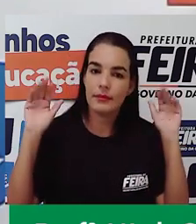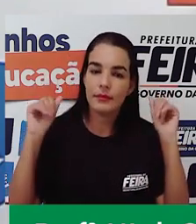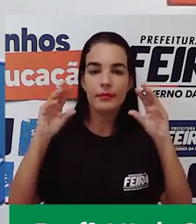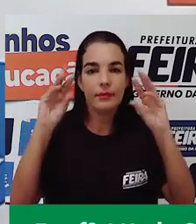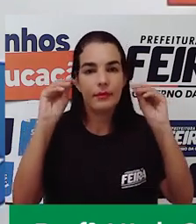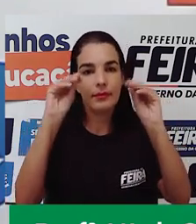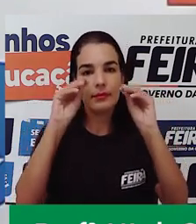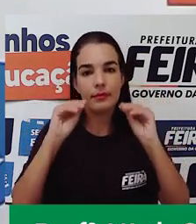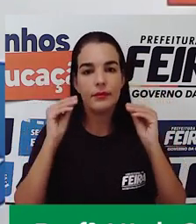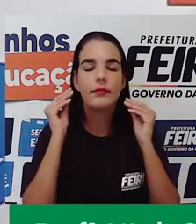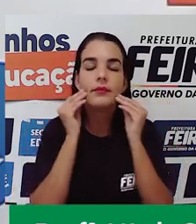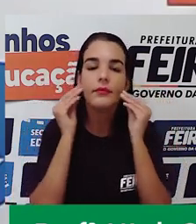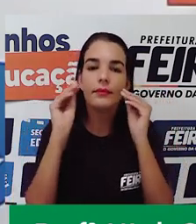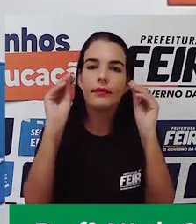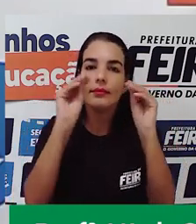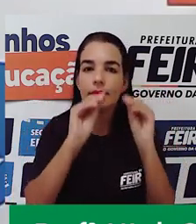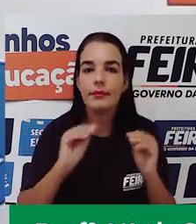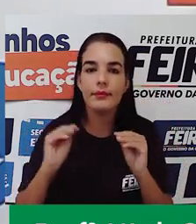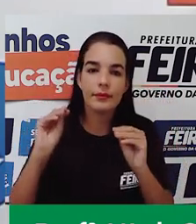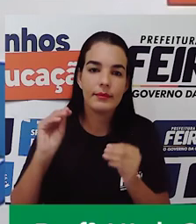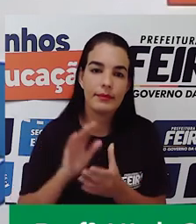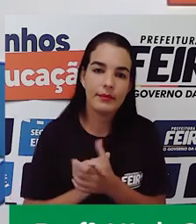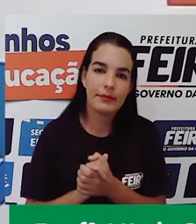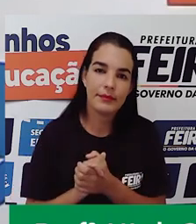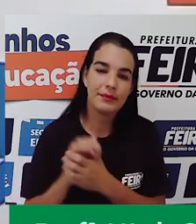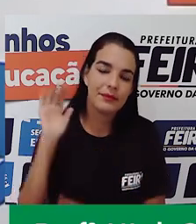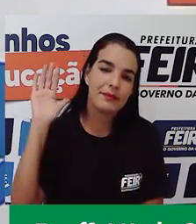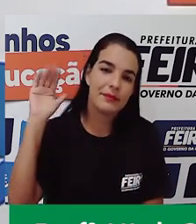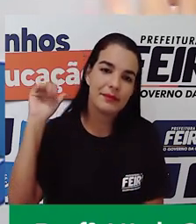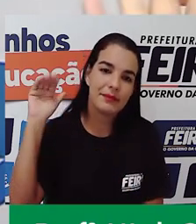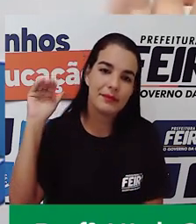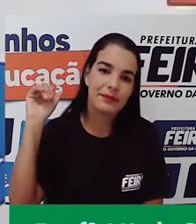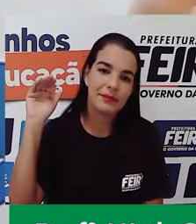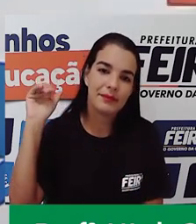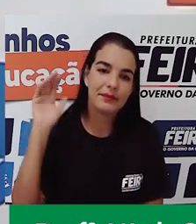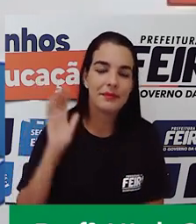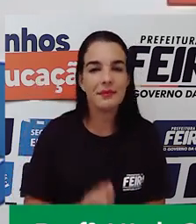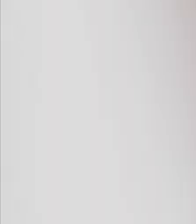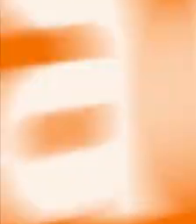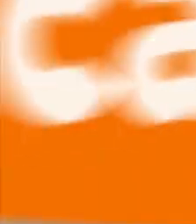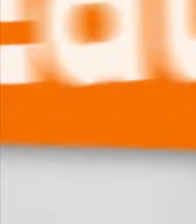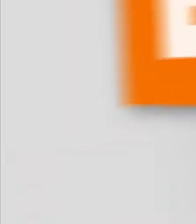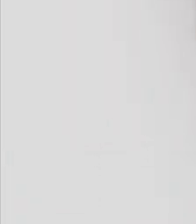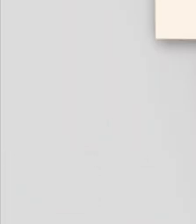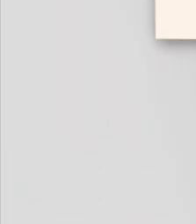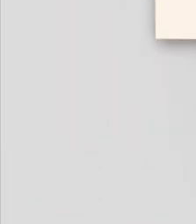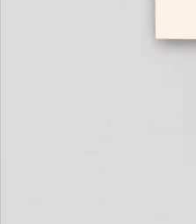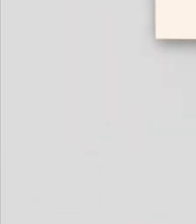Beijinho no coração de cada um de vocês e até a próxima aula. Tchau, tchau!